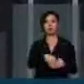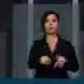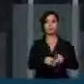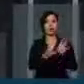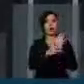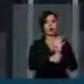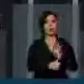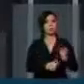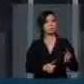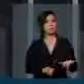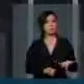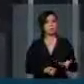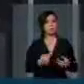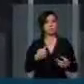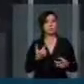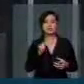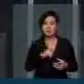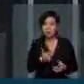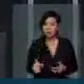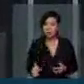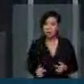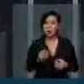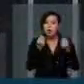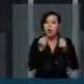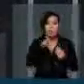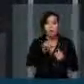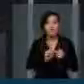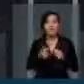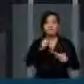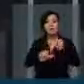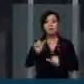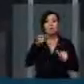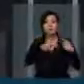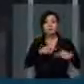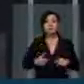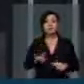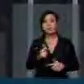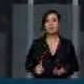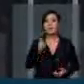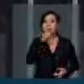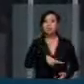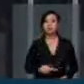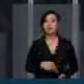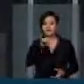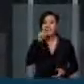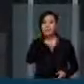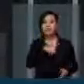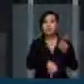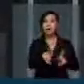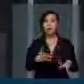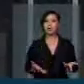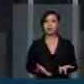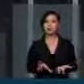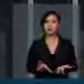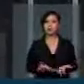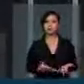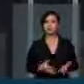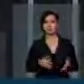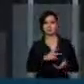daí, não tem reforma política. É mentira, é mentir para o povo. Por mais que o senso comum